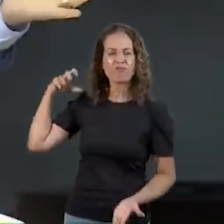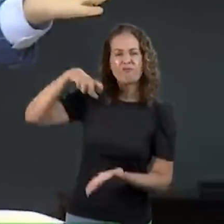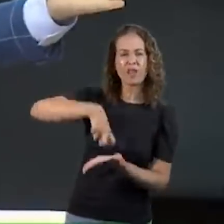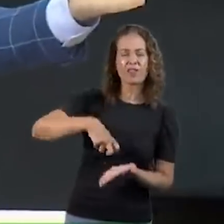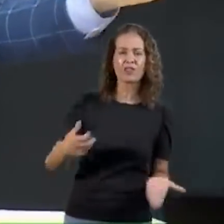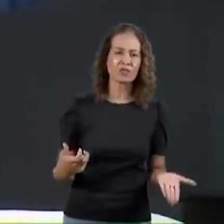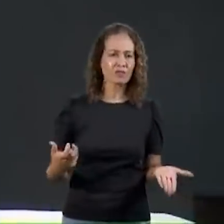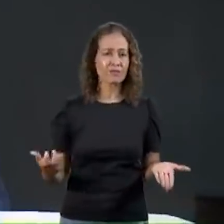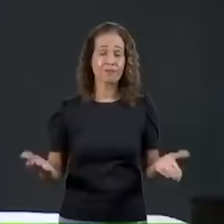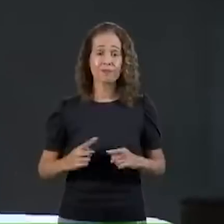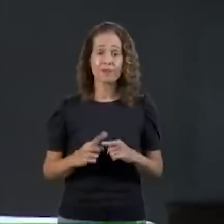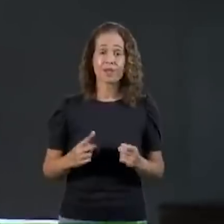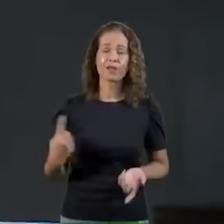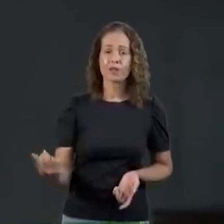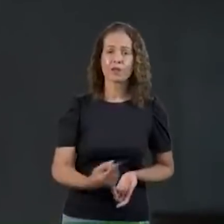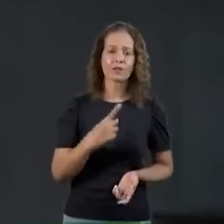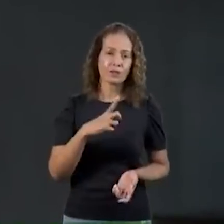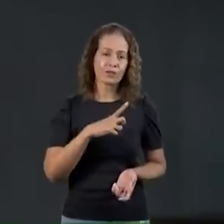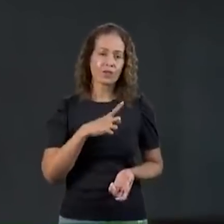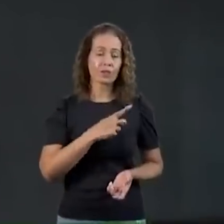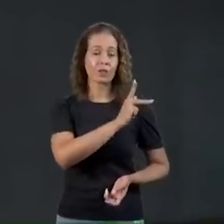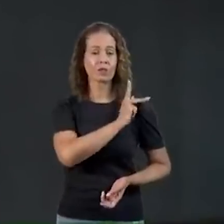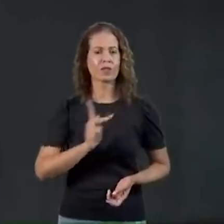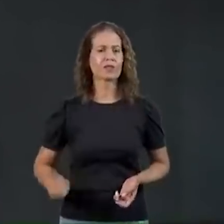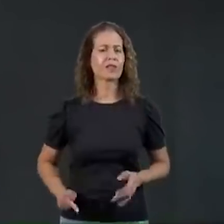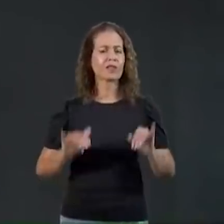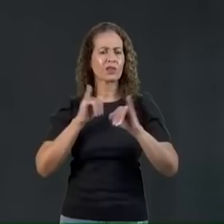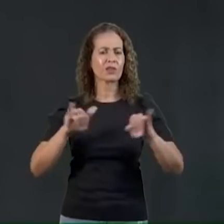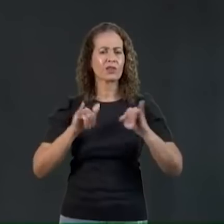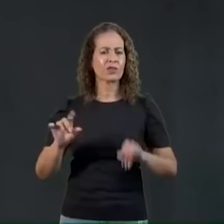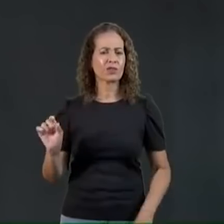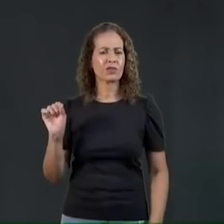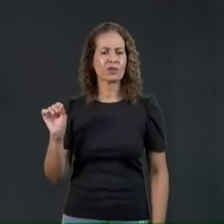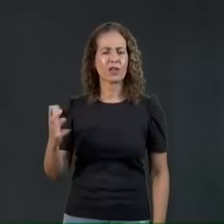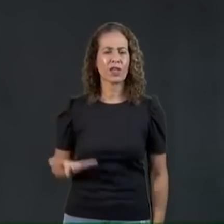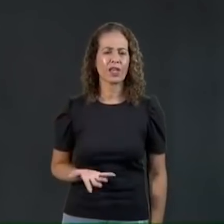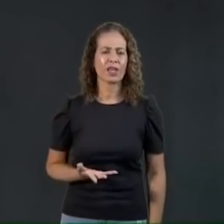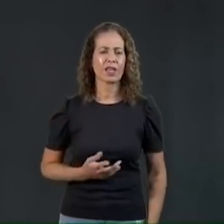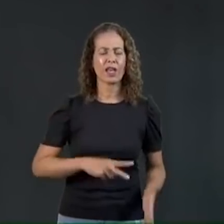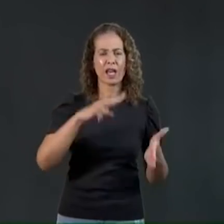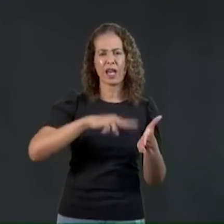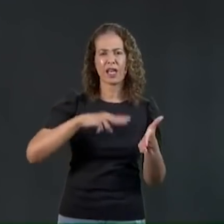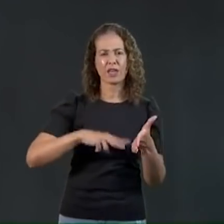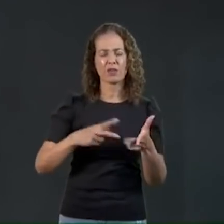Mas pudera. Nós tivemos há pouco tempo atrás um presidente, sabe o que ele falou? Eu acho a leitura um saco.